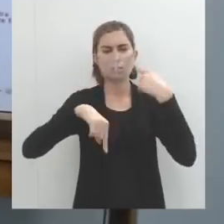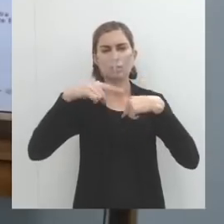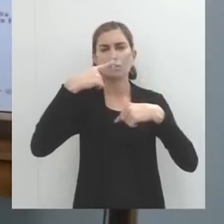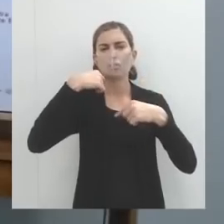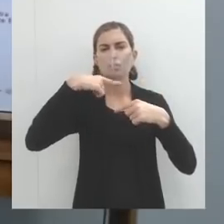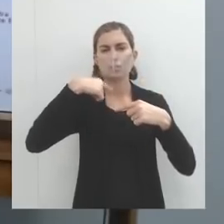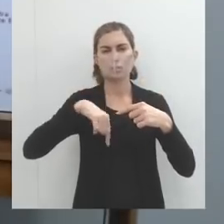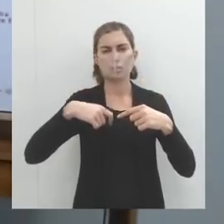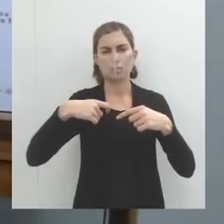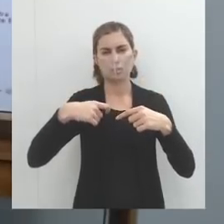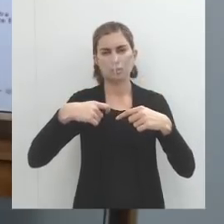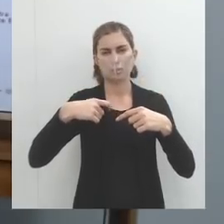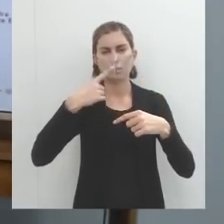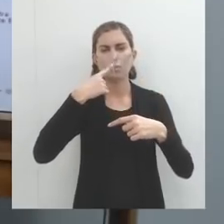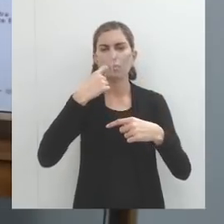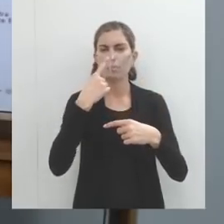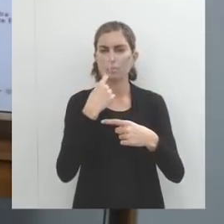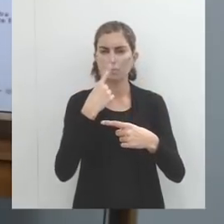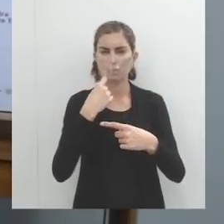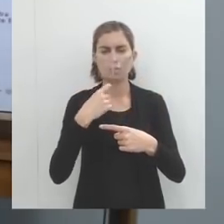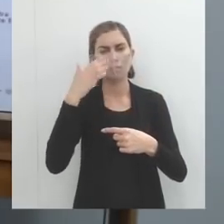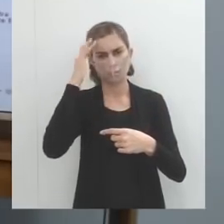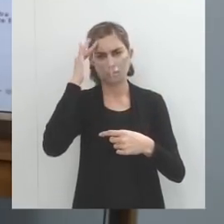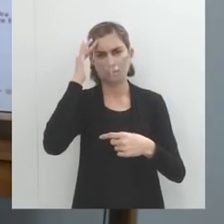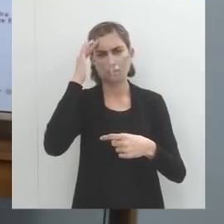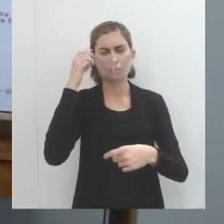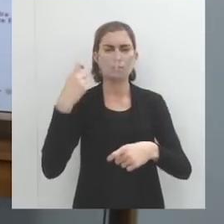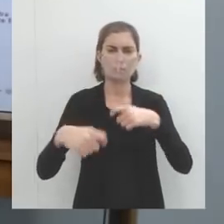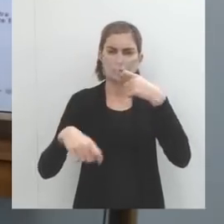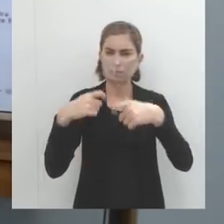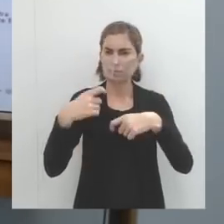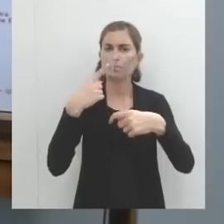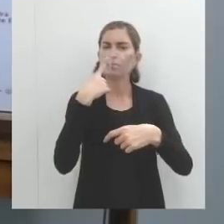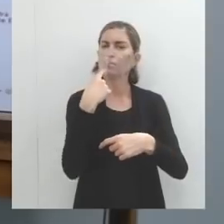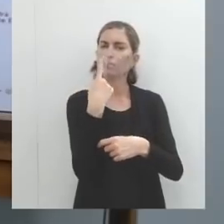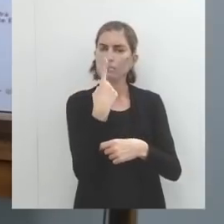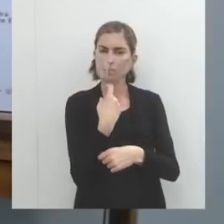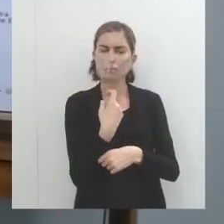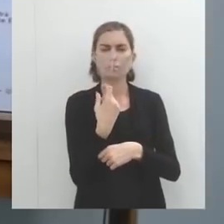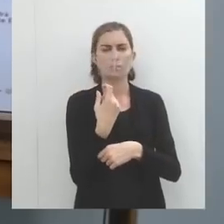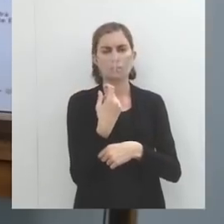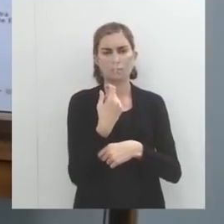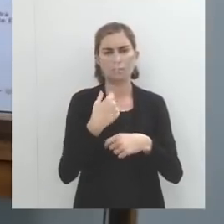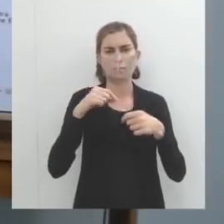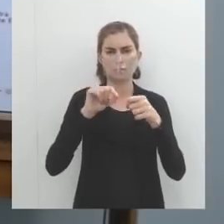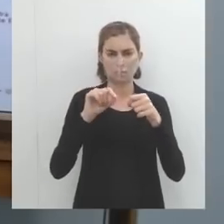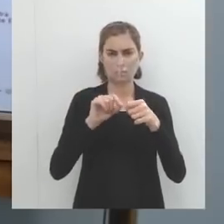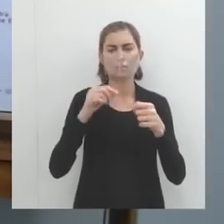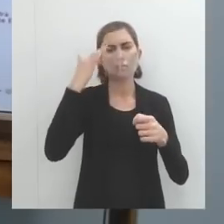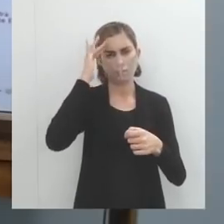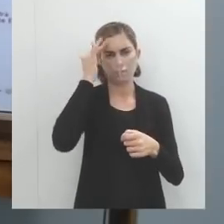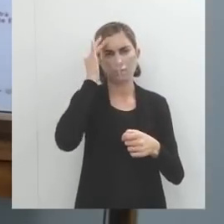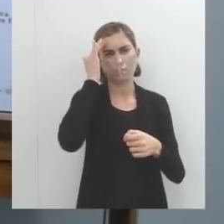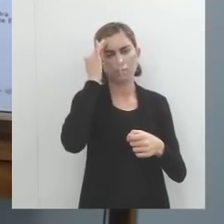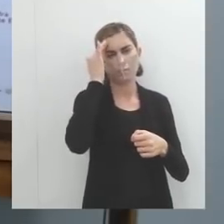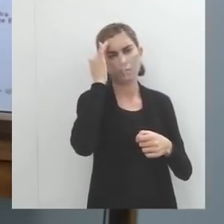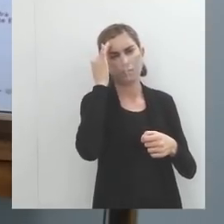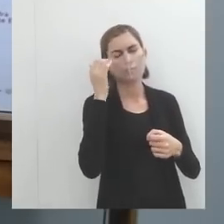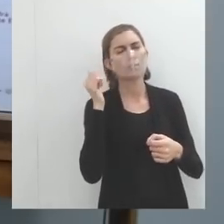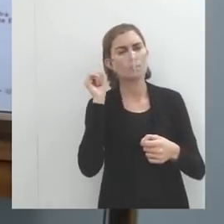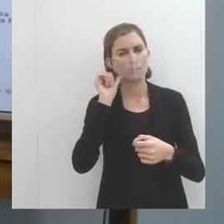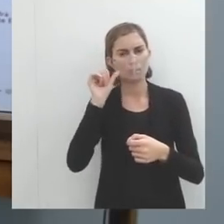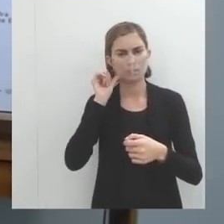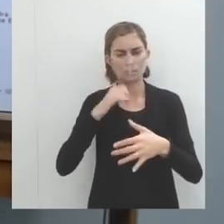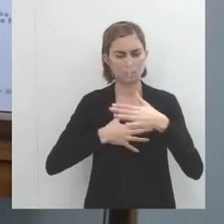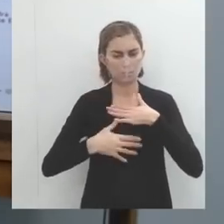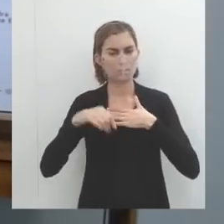na hora da cópula, tá? Na hora de você ter exatamente vamos dizer assim, a introdução dentro do órgão reprodutor